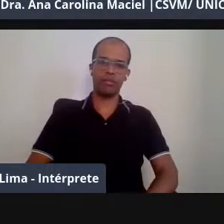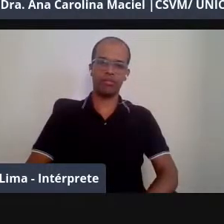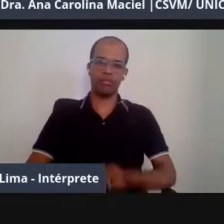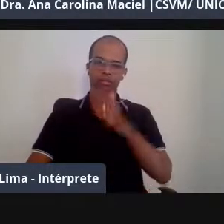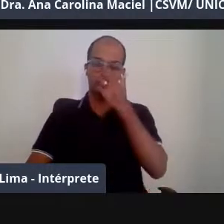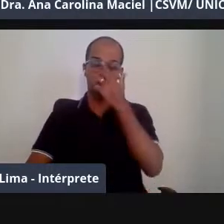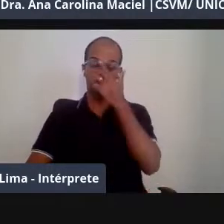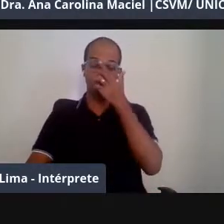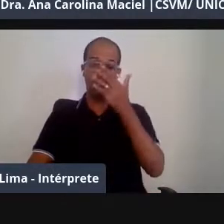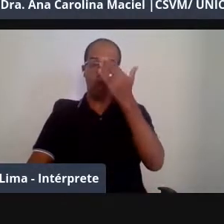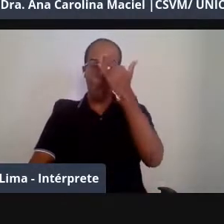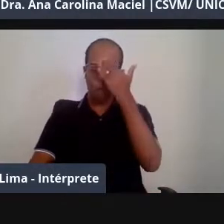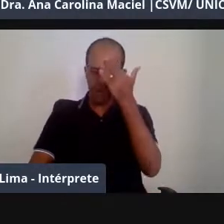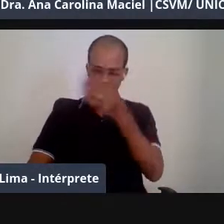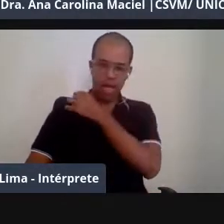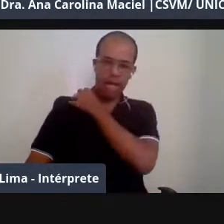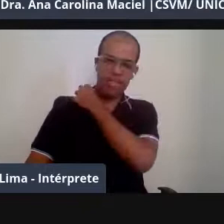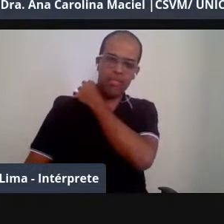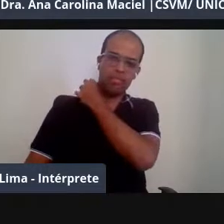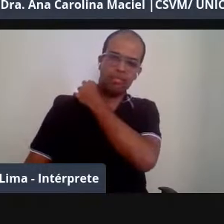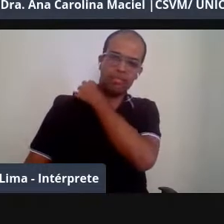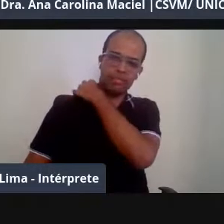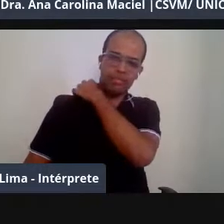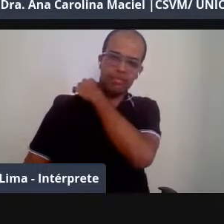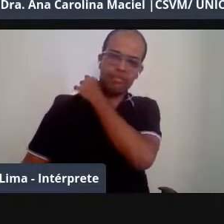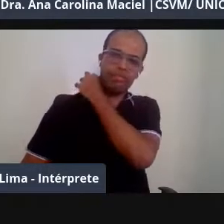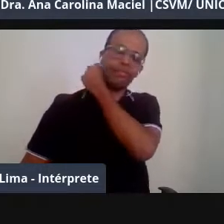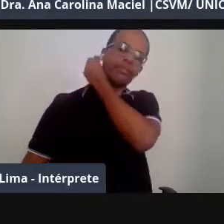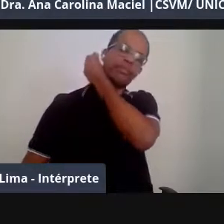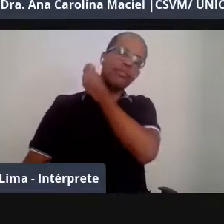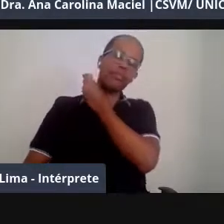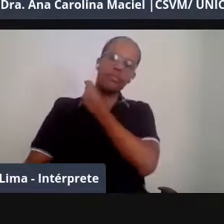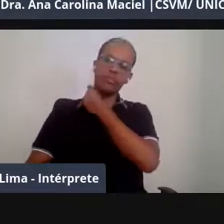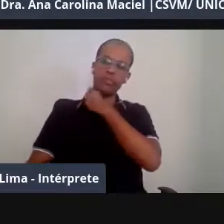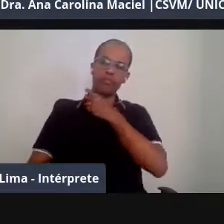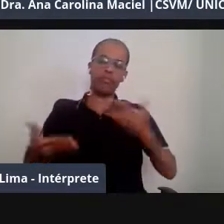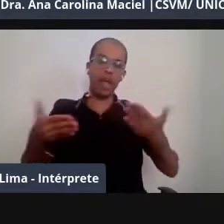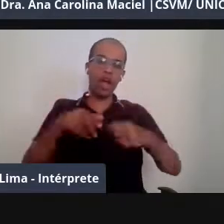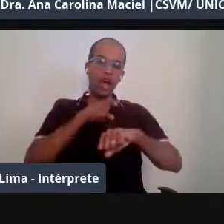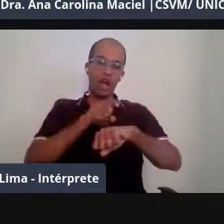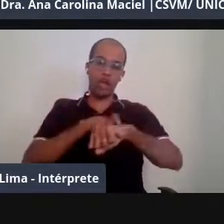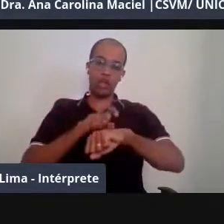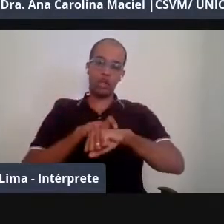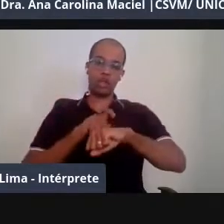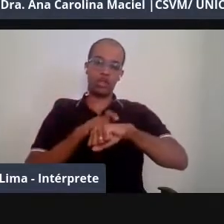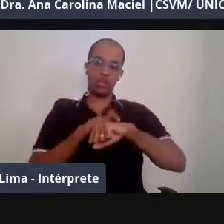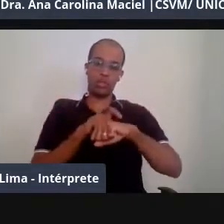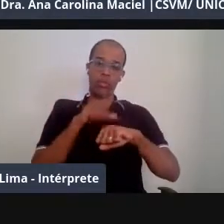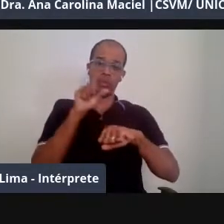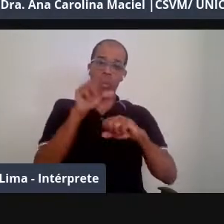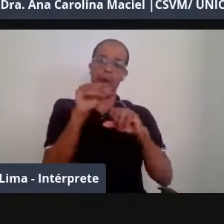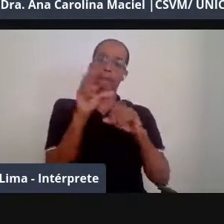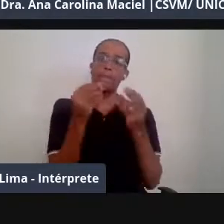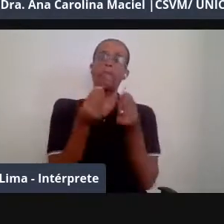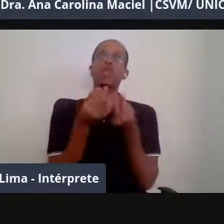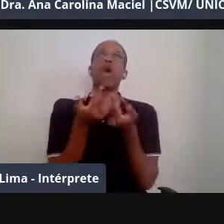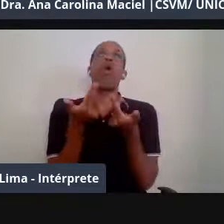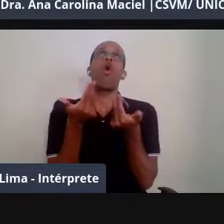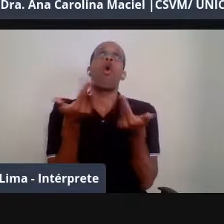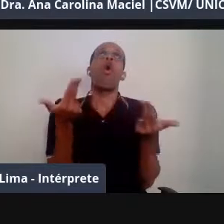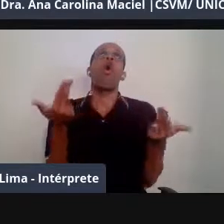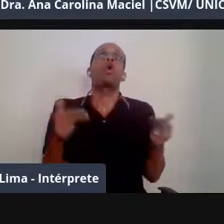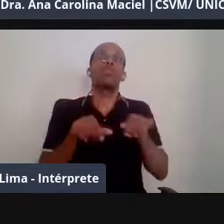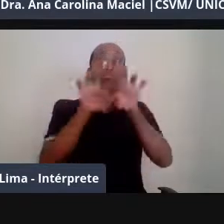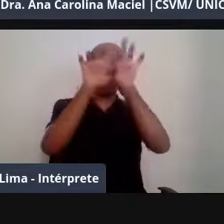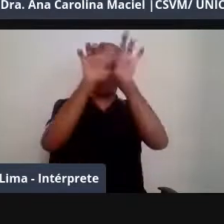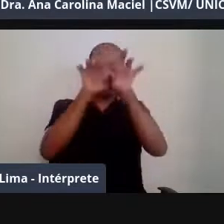Caritas Arquidiocesana do Rio de Janeiro. Olha, nesse momento, é muita coisa aqui no chat, muita, muita